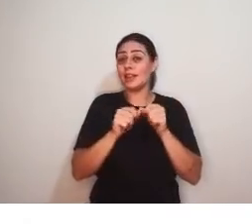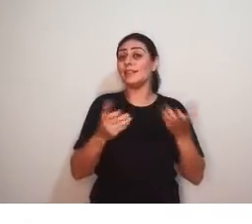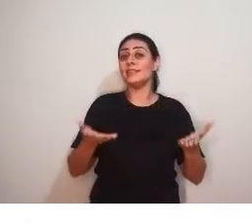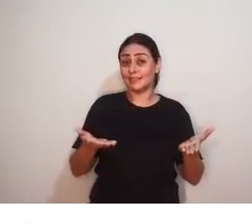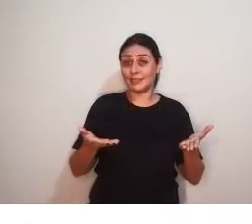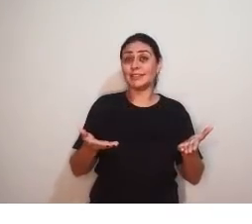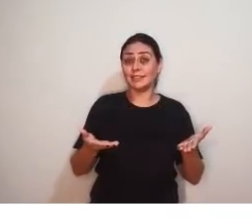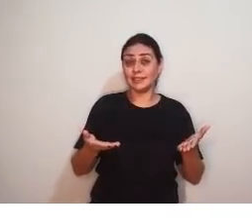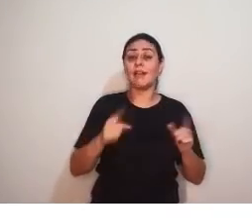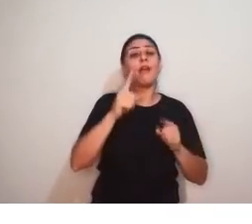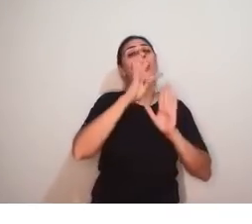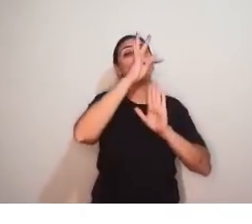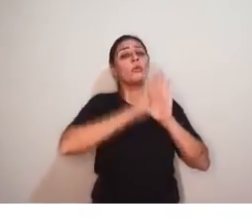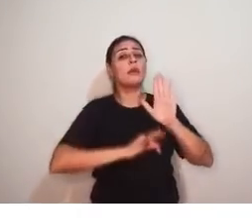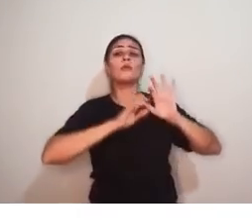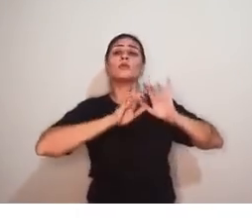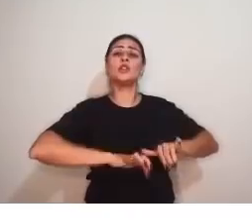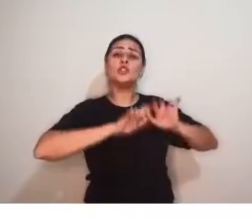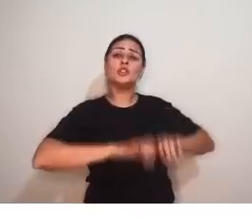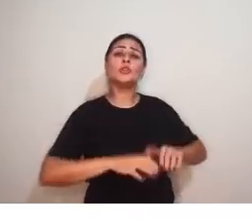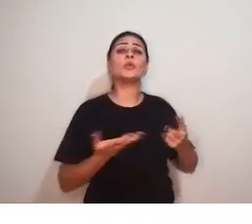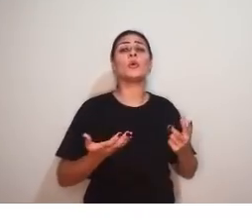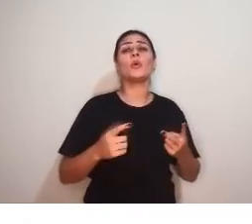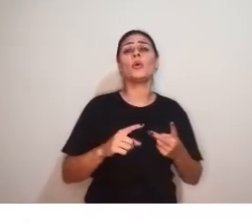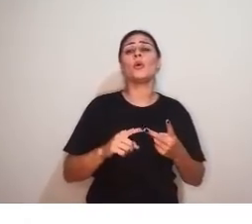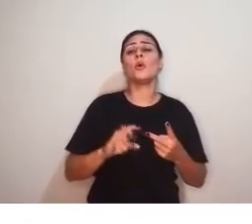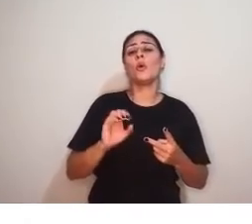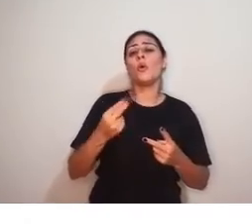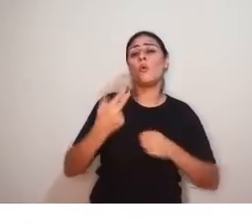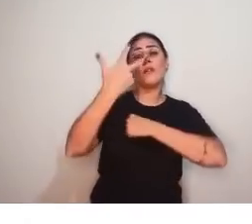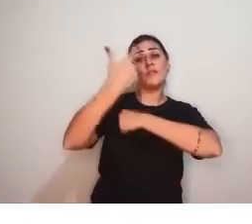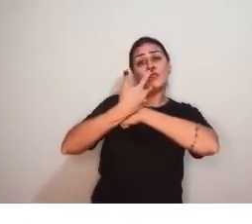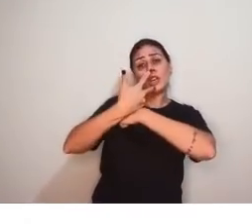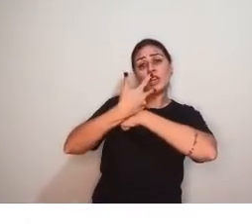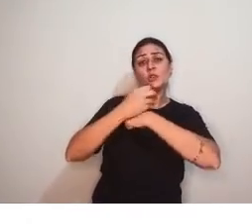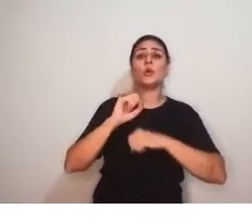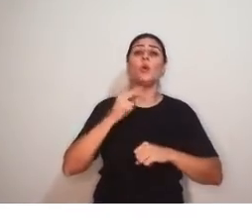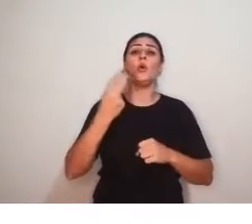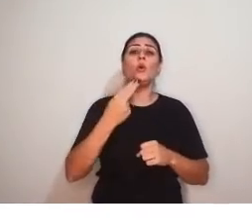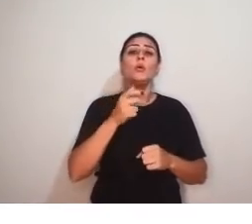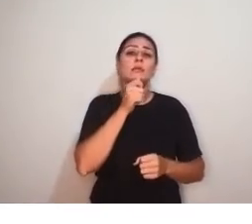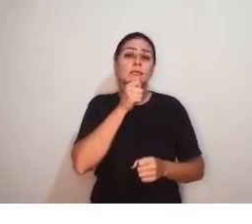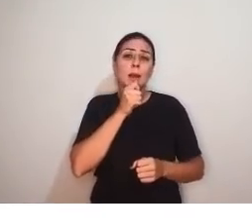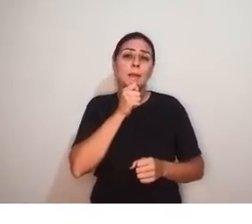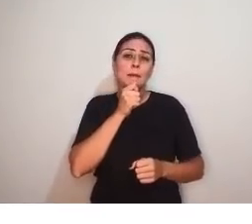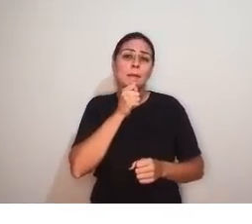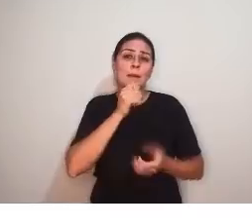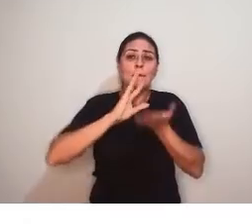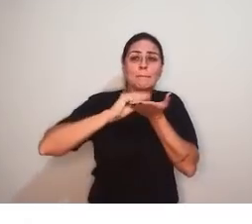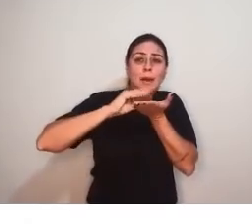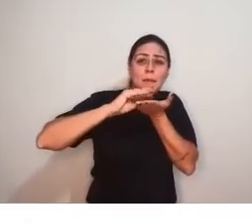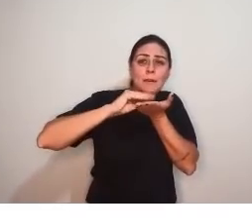Ele vai colocar ali o Jamboard dele, vai colocar ali um texto que ele digitou, ele vai colocar lá um vídeo que ele gravou, um áudio que